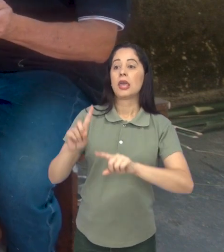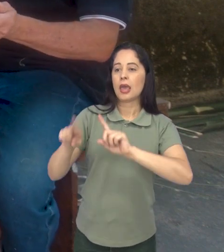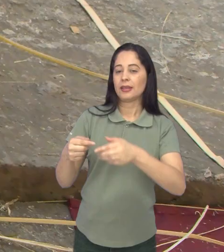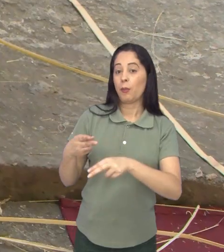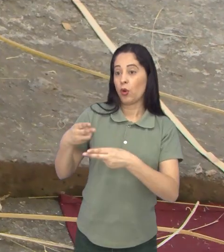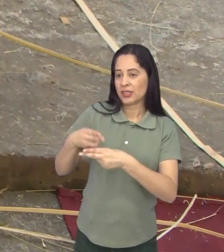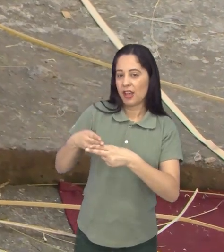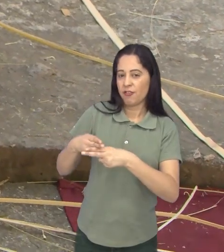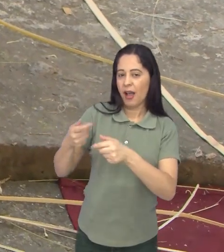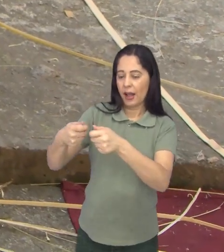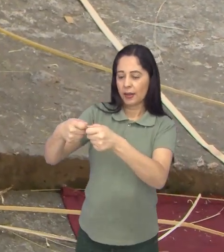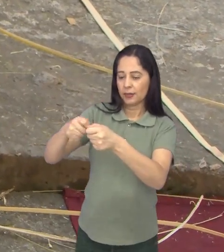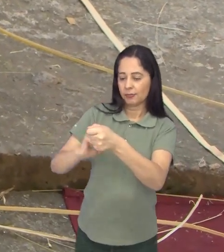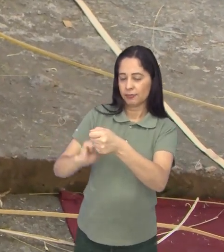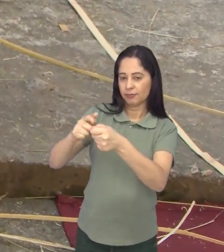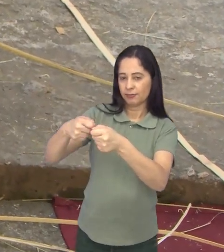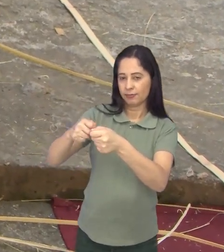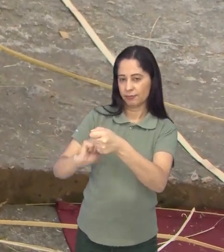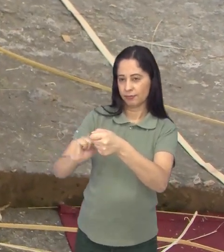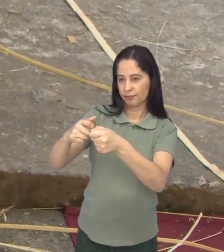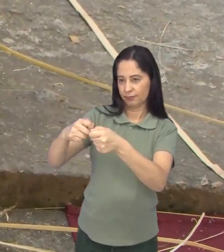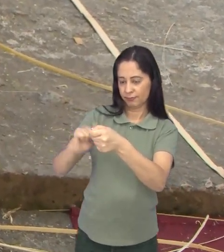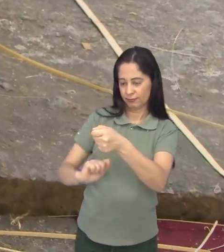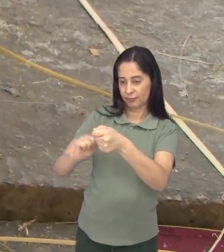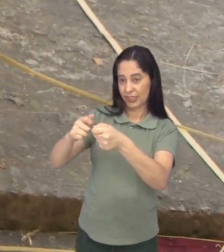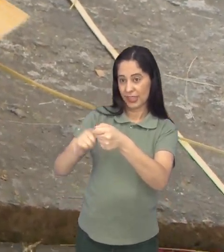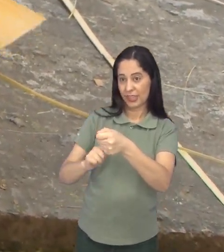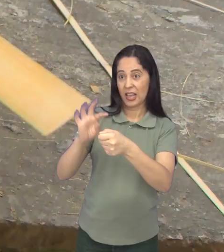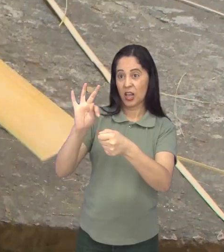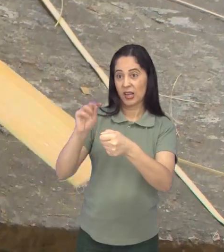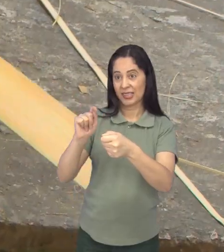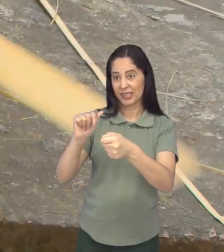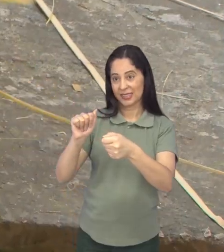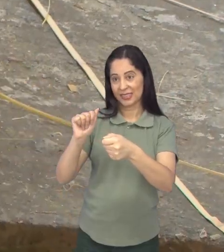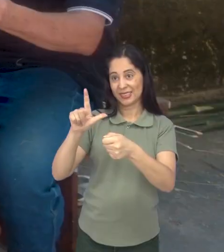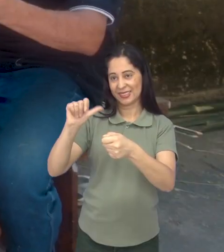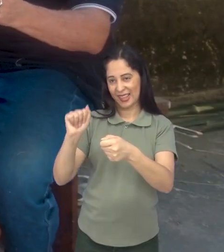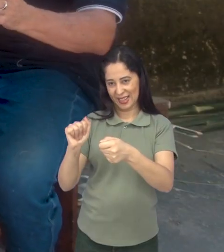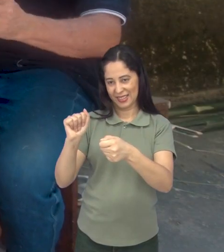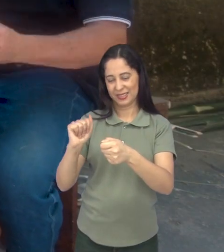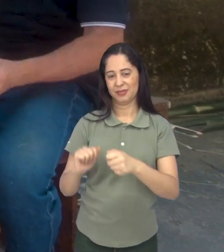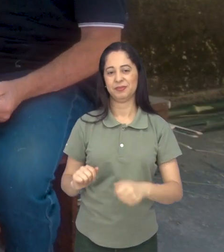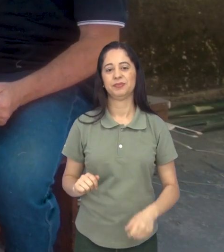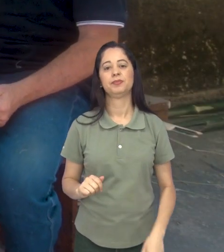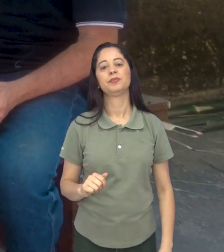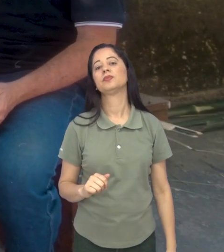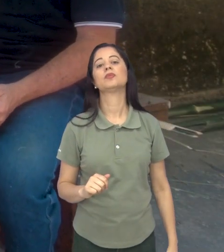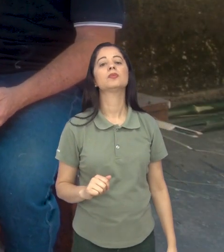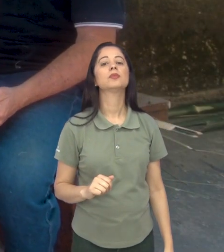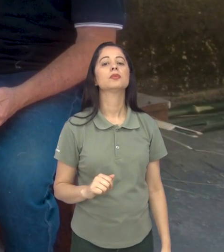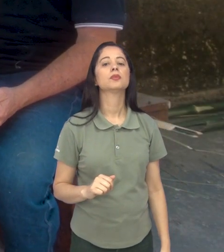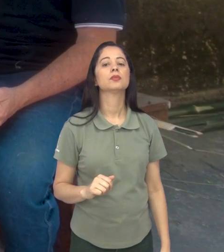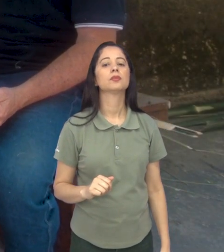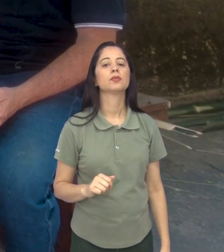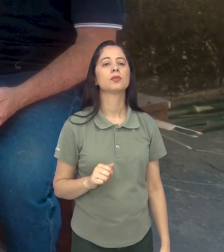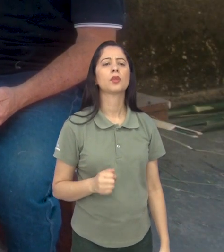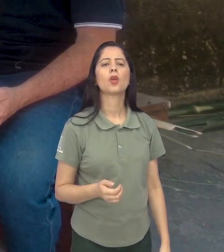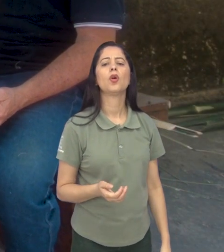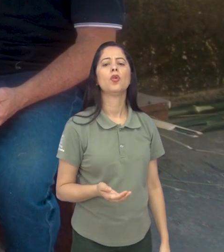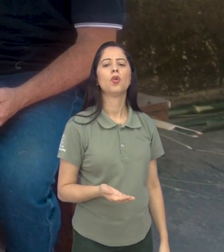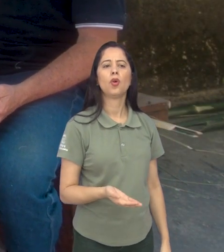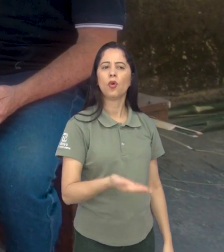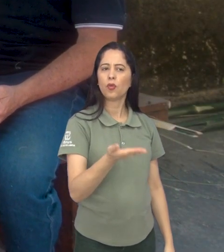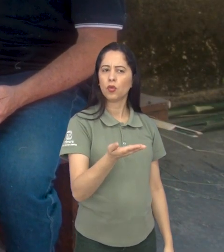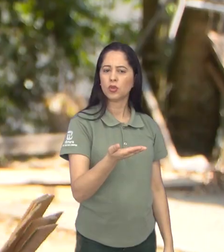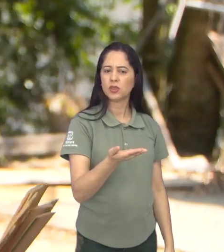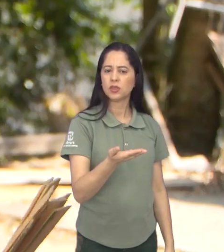É, estala o bambu e produz as talinhas que vão montar a peça. Você